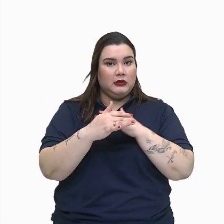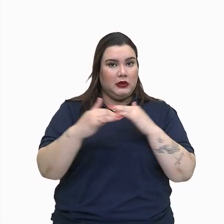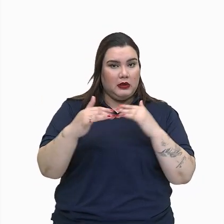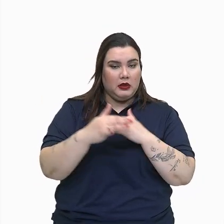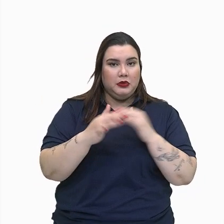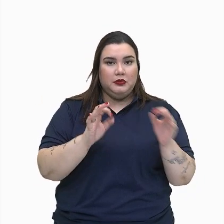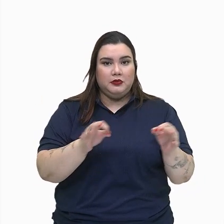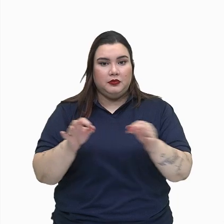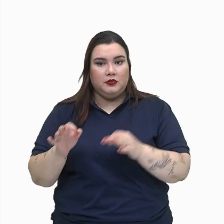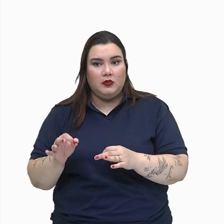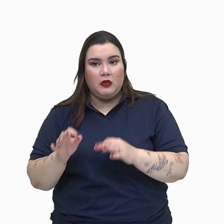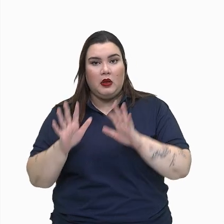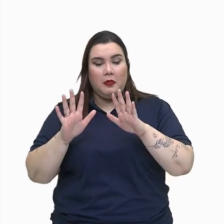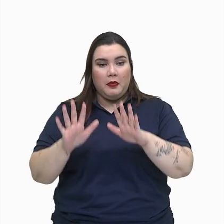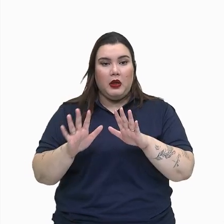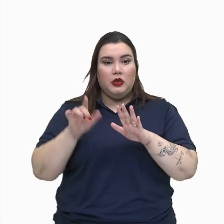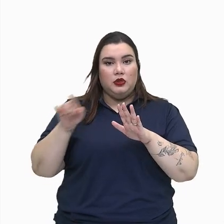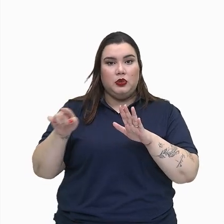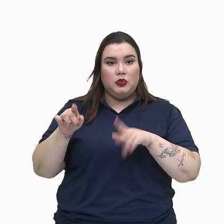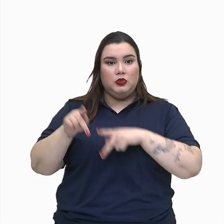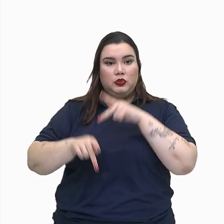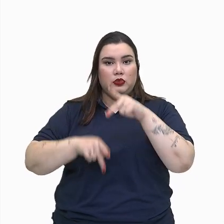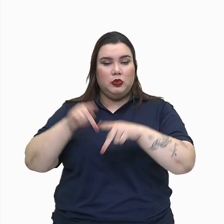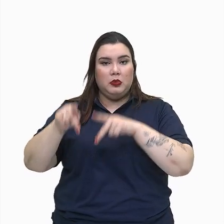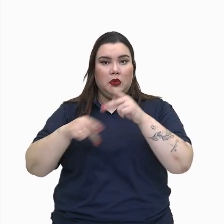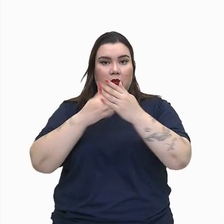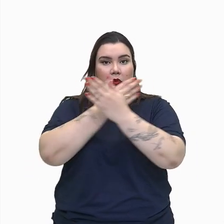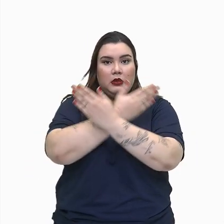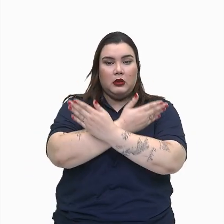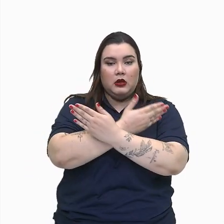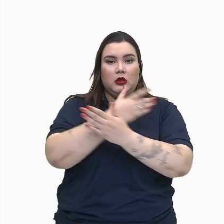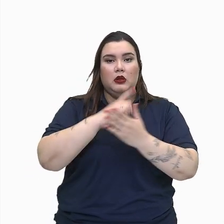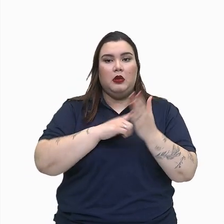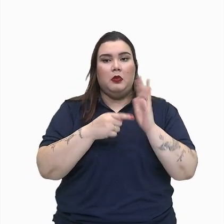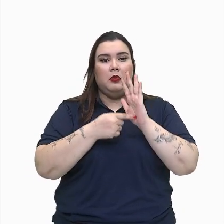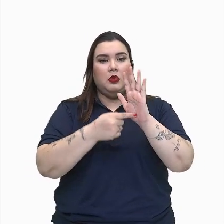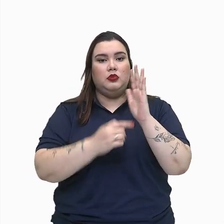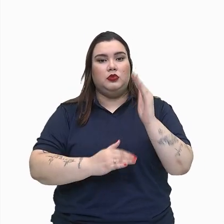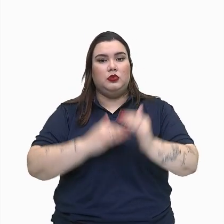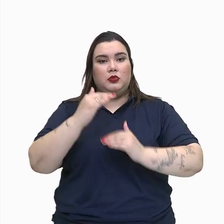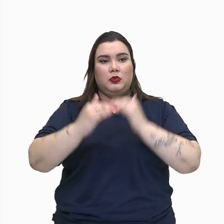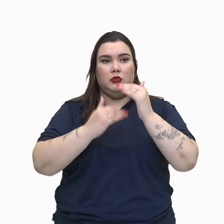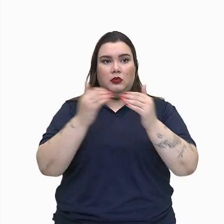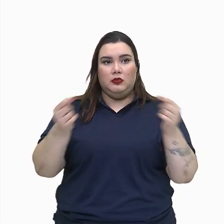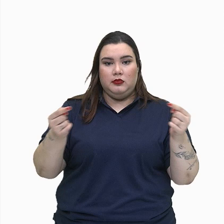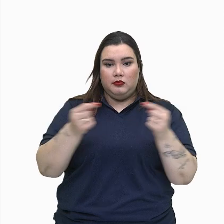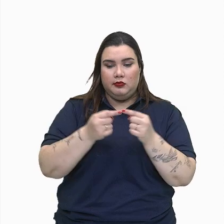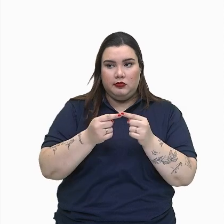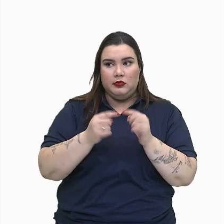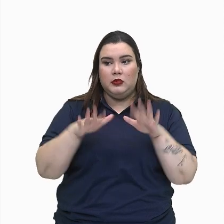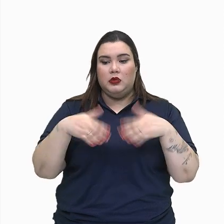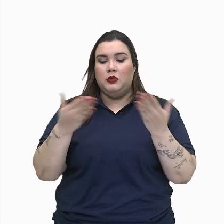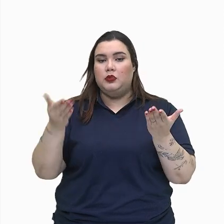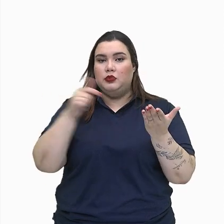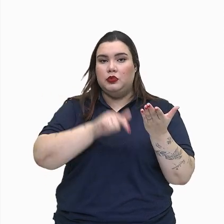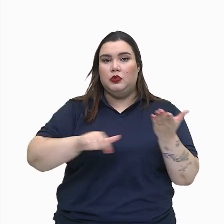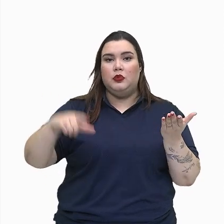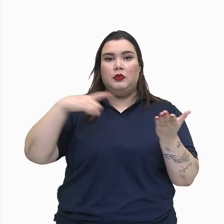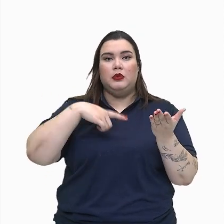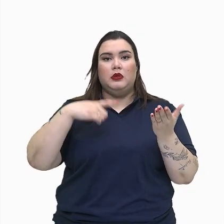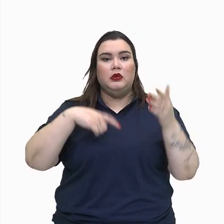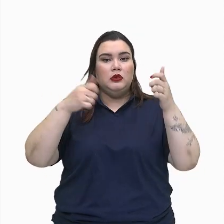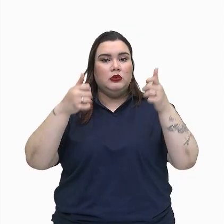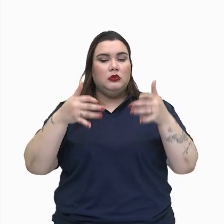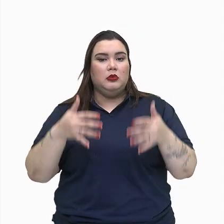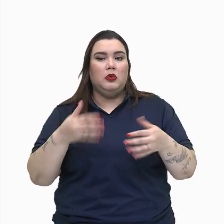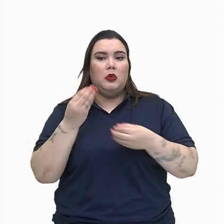aqui, essas civilizações já demonstravam um grande desenvolvimento nesse sentido. Então, mais uma vez, vem aquela questão. Então,